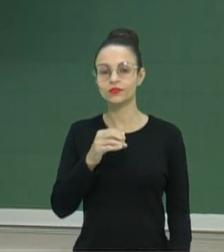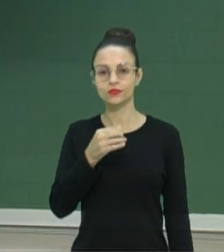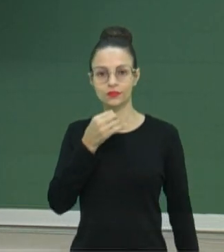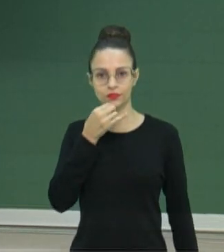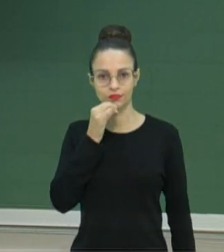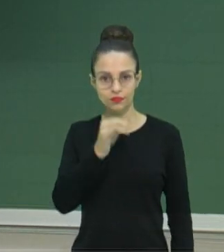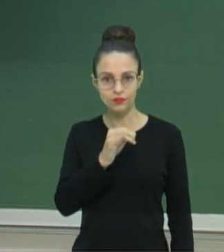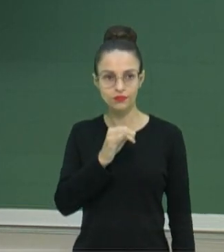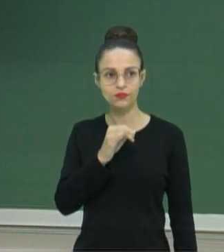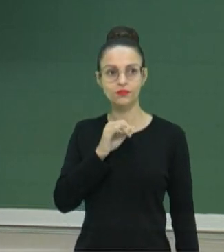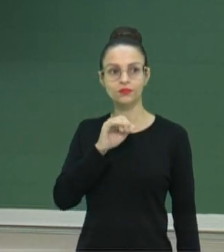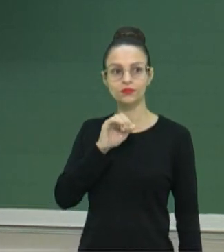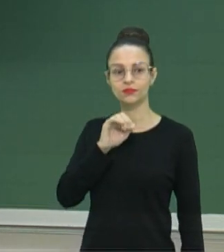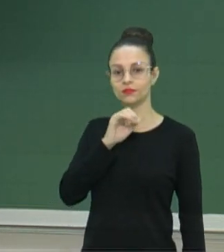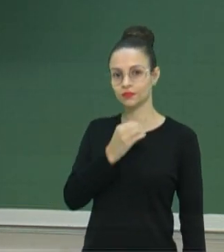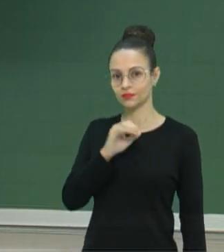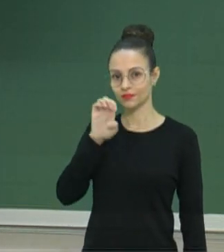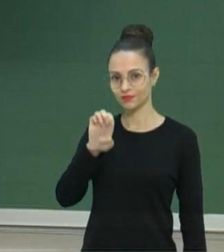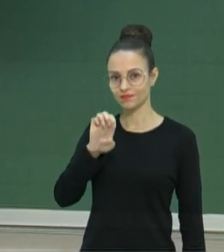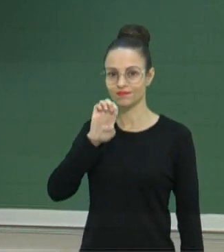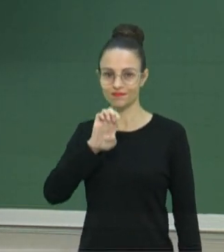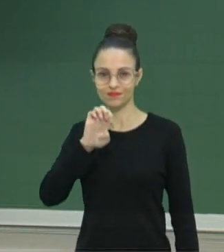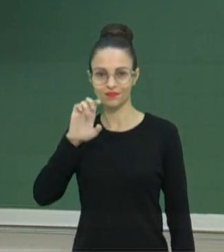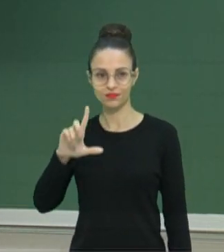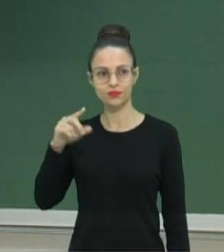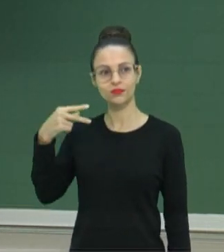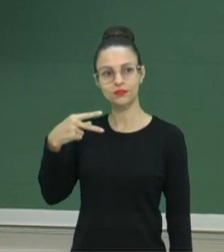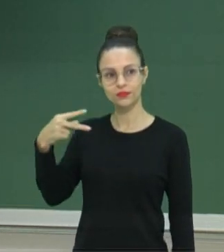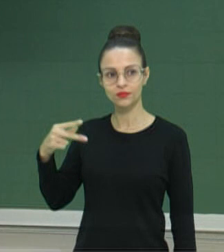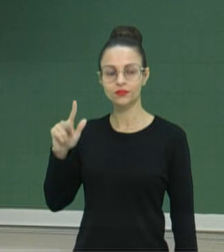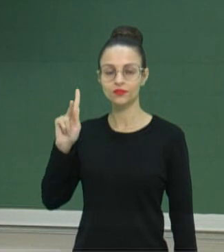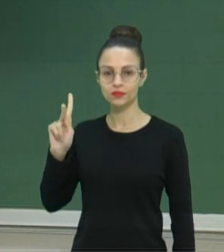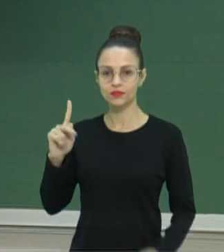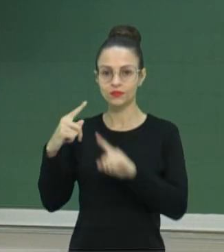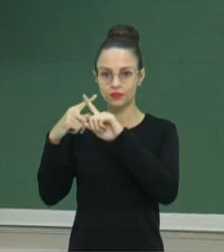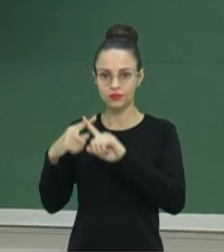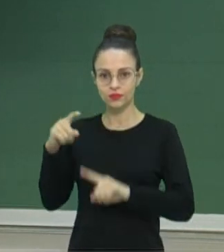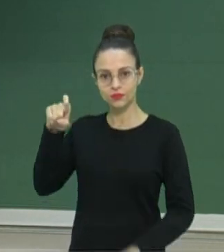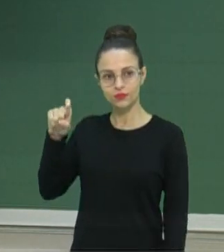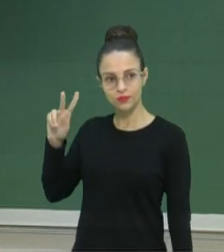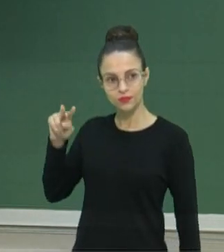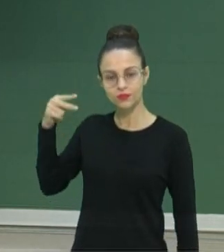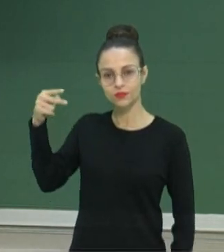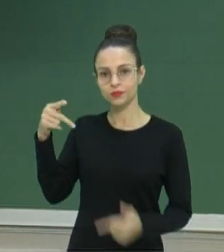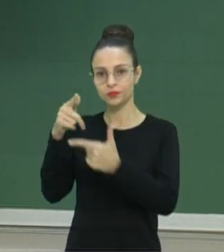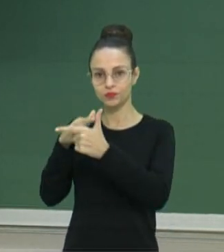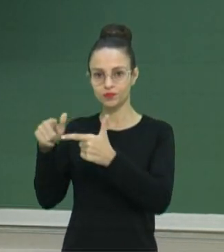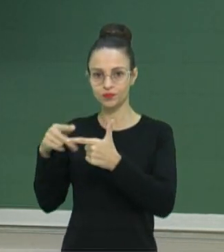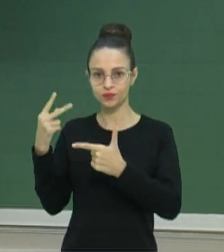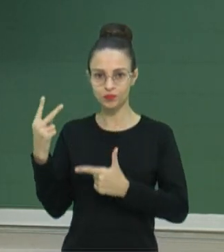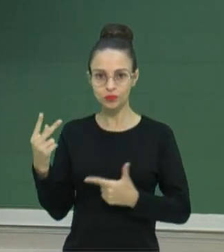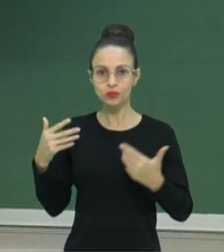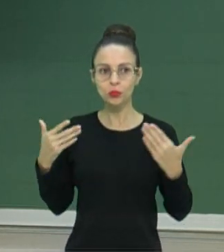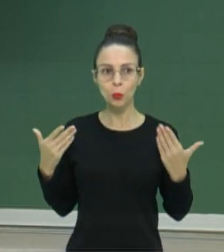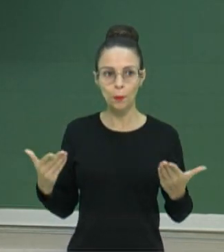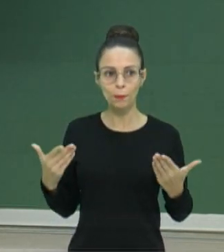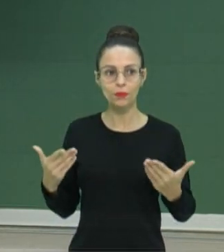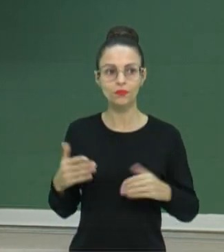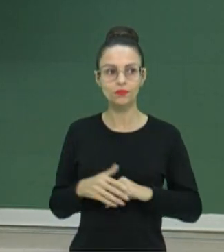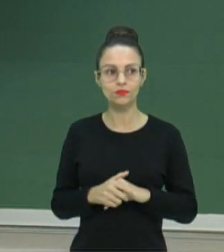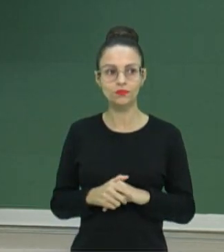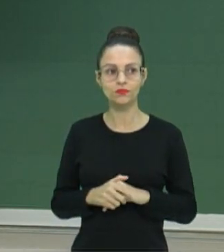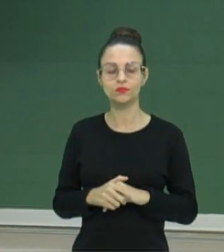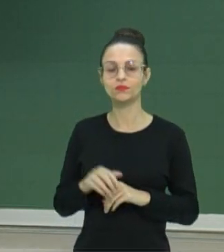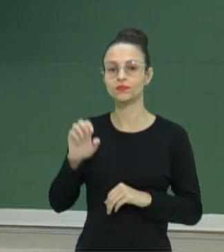energia elástica, EL, né, que eu posso abreviar dessa forma, é igual a k vezes x ao quadrado sobre 2, ou seja,